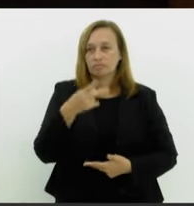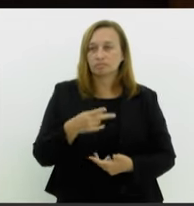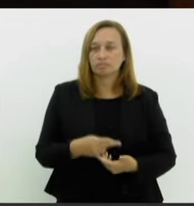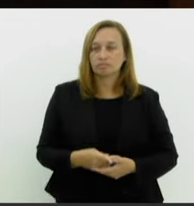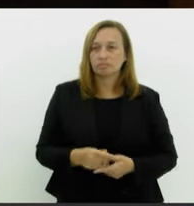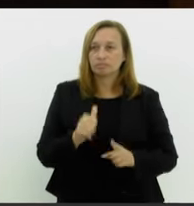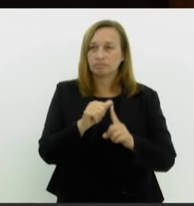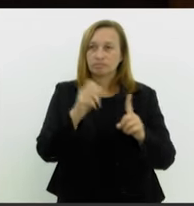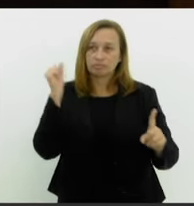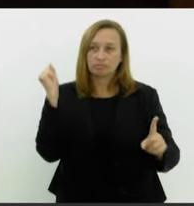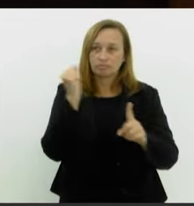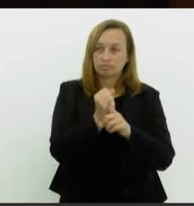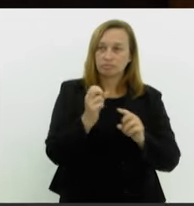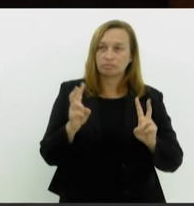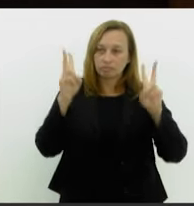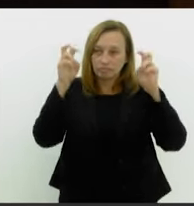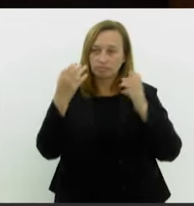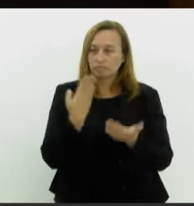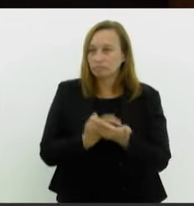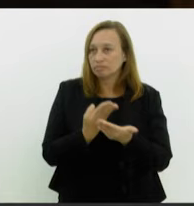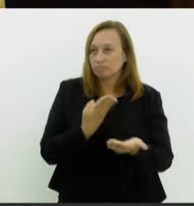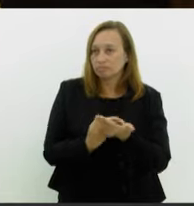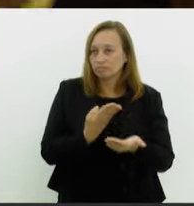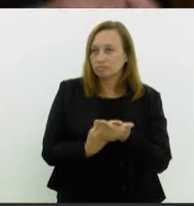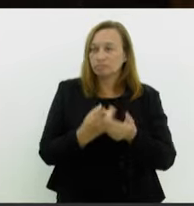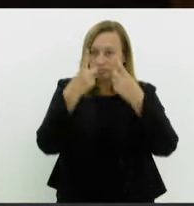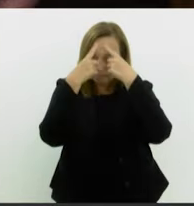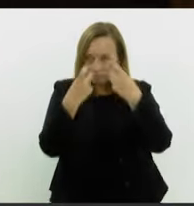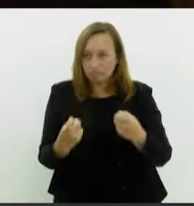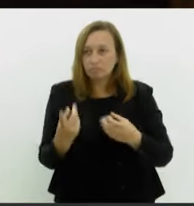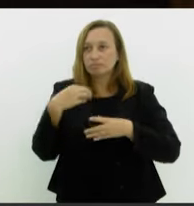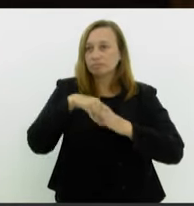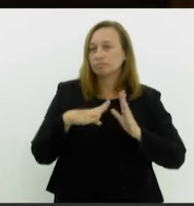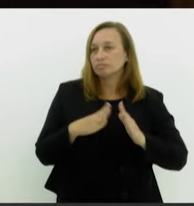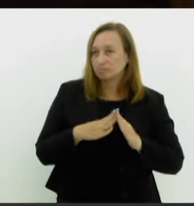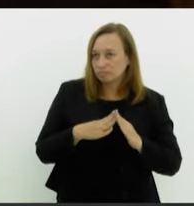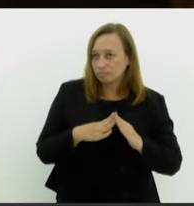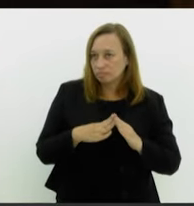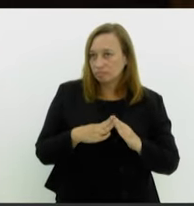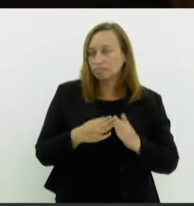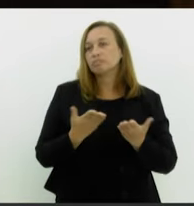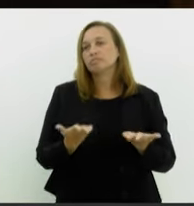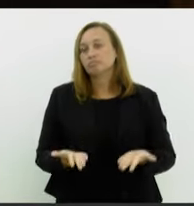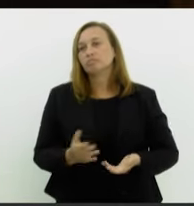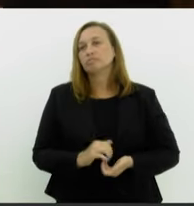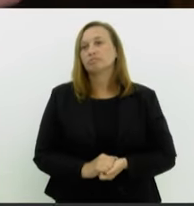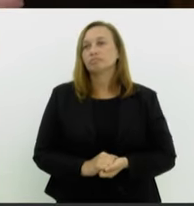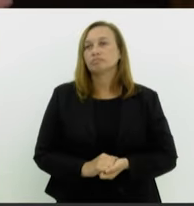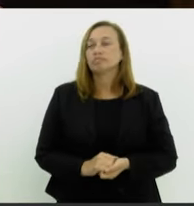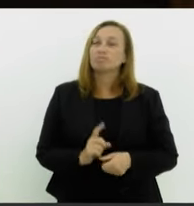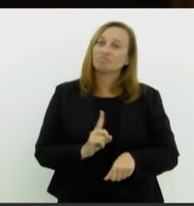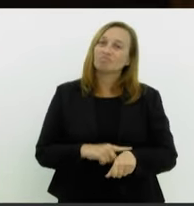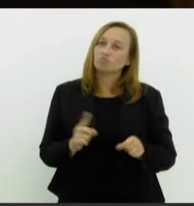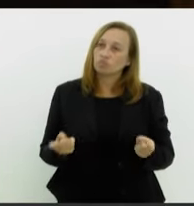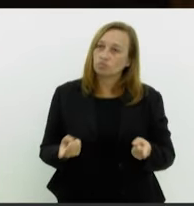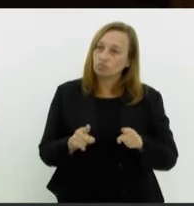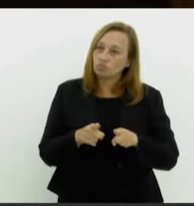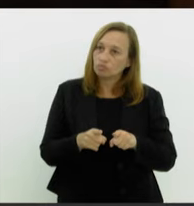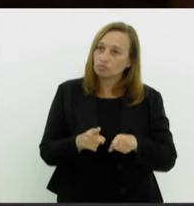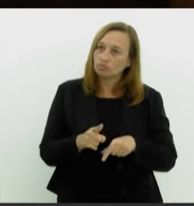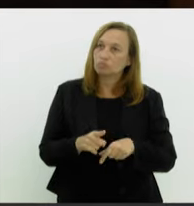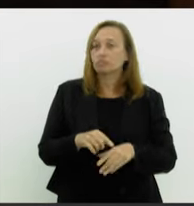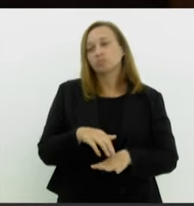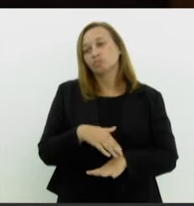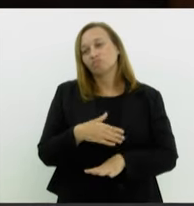feminicídio que é o meu tema de estudo né a violência doméstica propriamente dita mas o tempo é curto já tá tarde eu